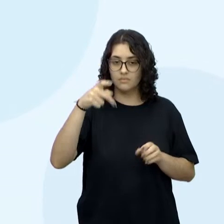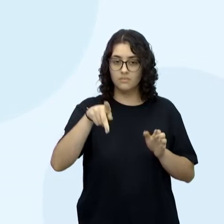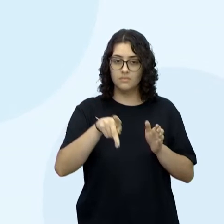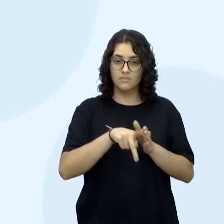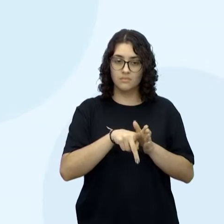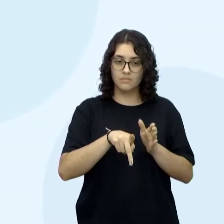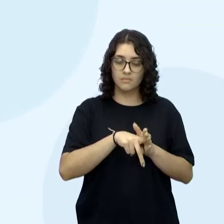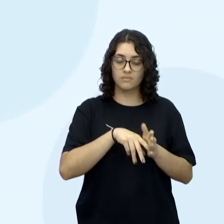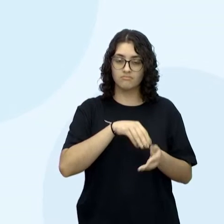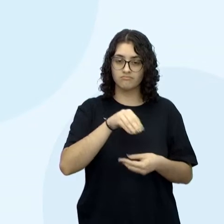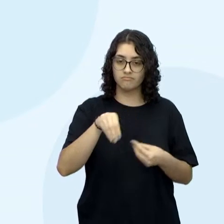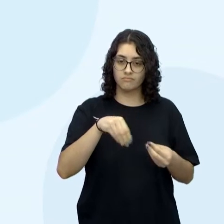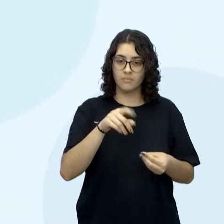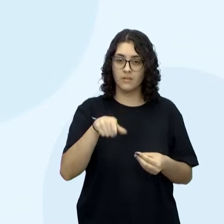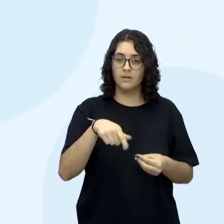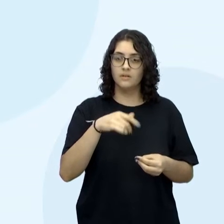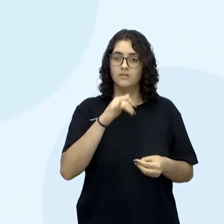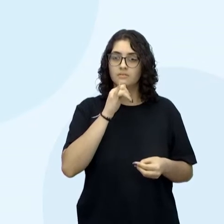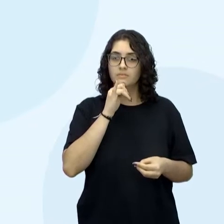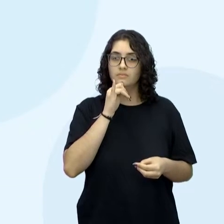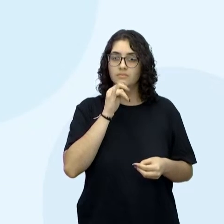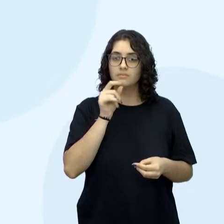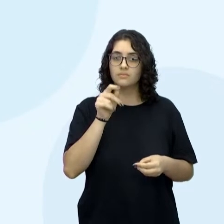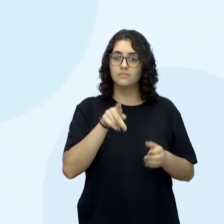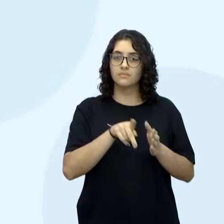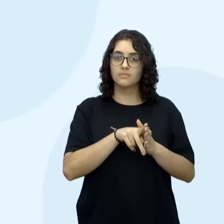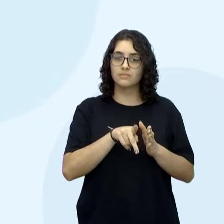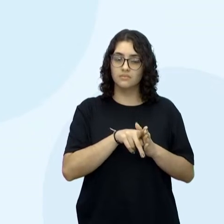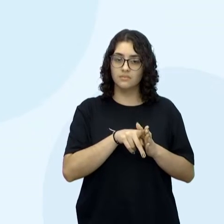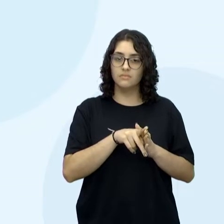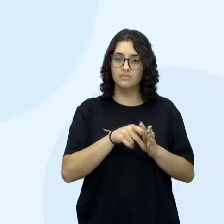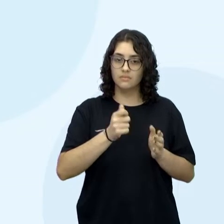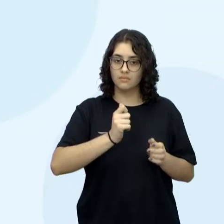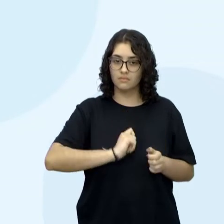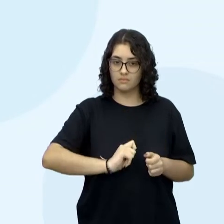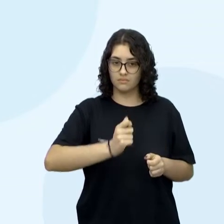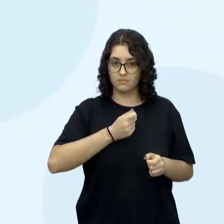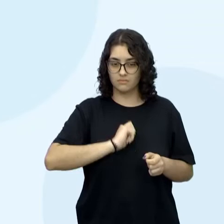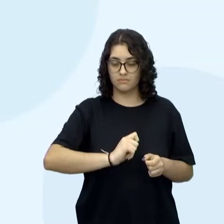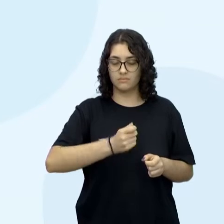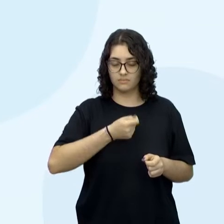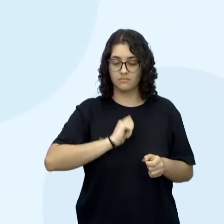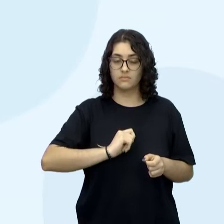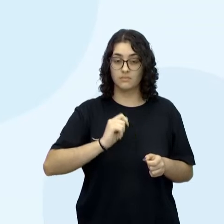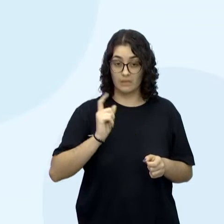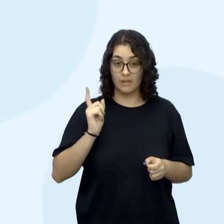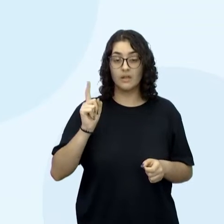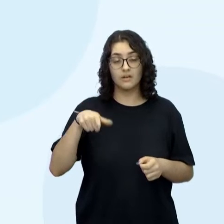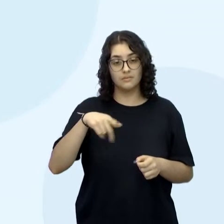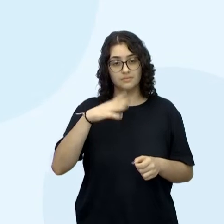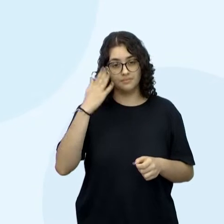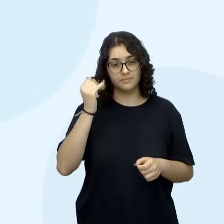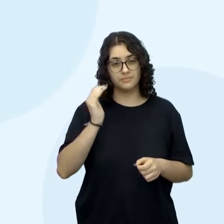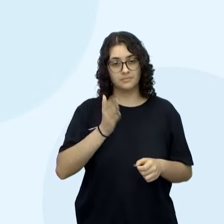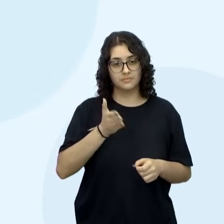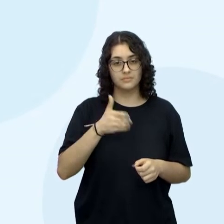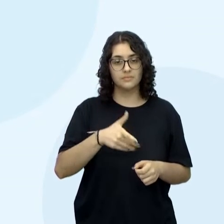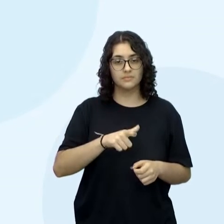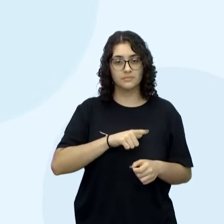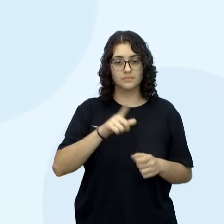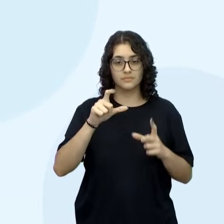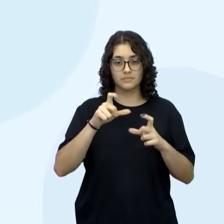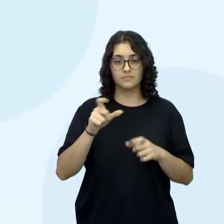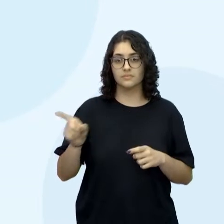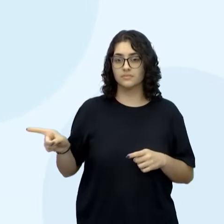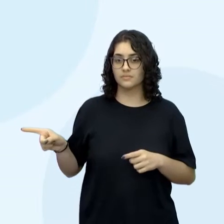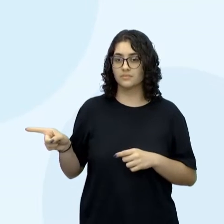está muito ligada a essa questão da antropologia, né? E a antropologia, como vocês já sabem, tem uma foto